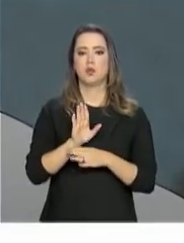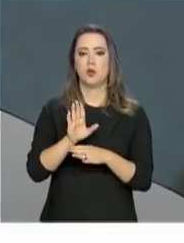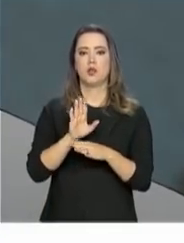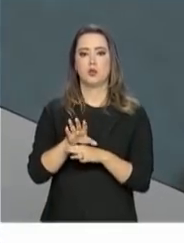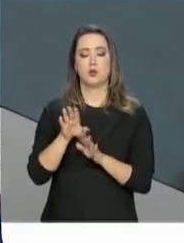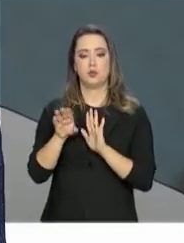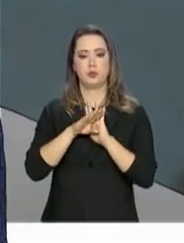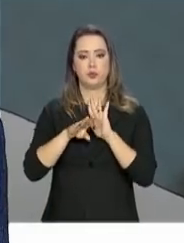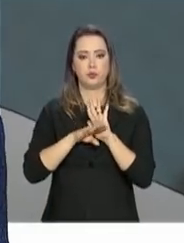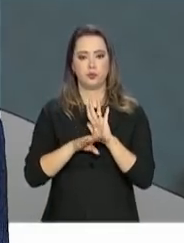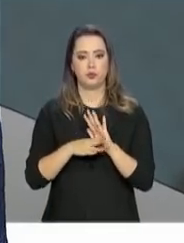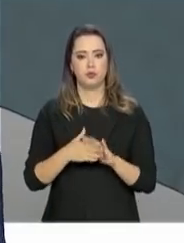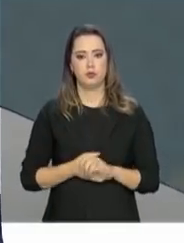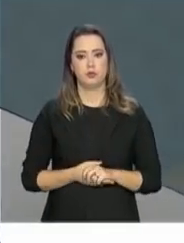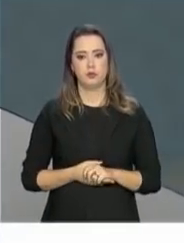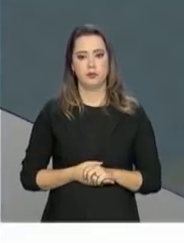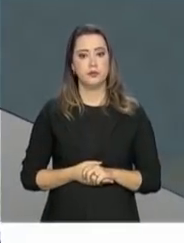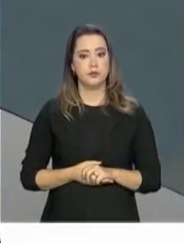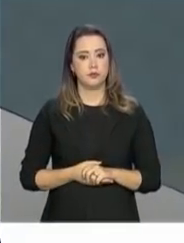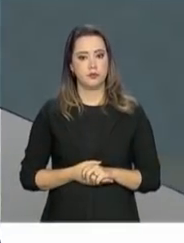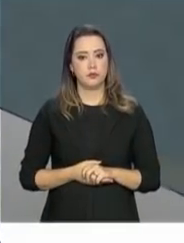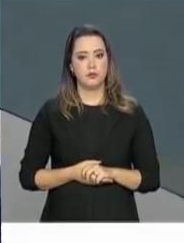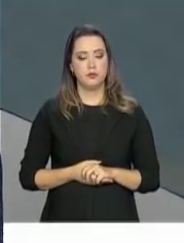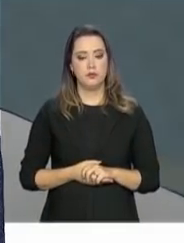pelo programa a gente recebe